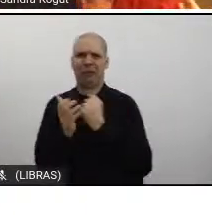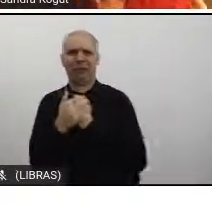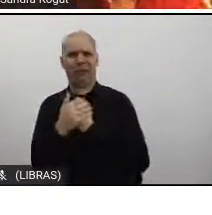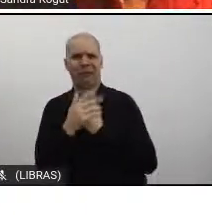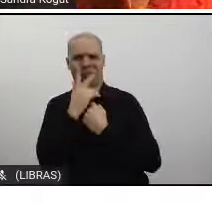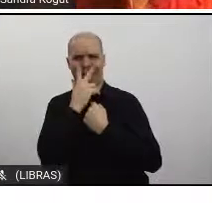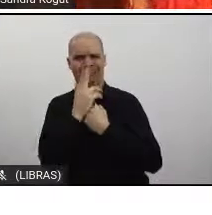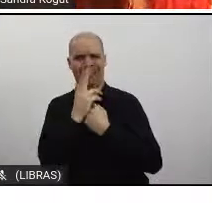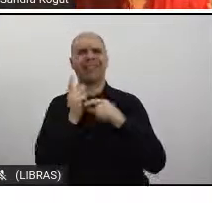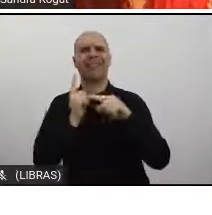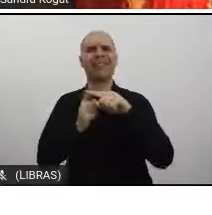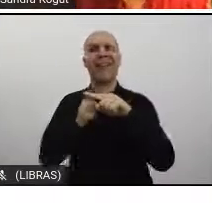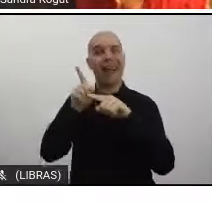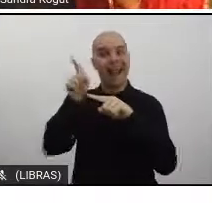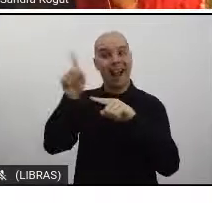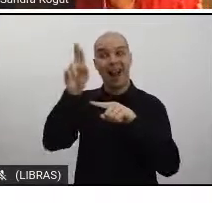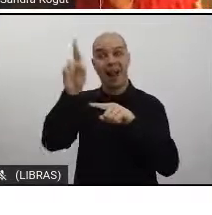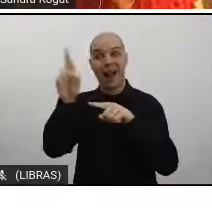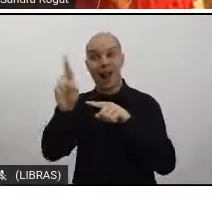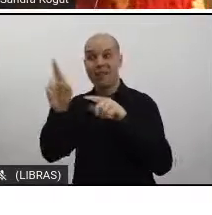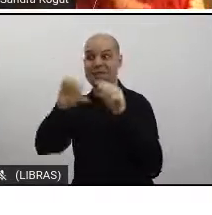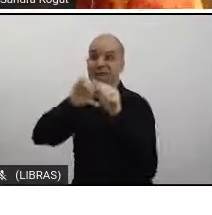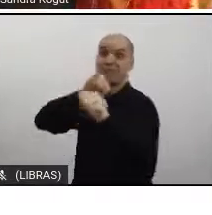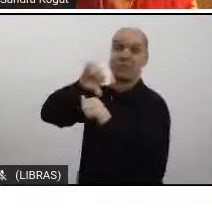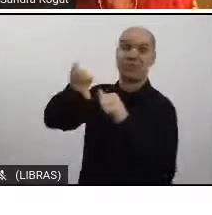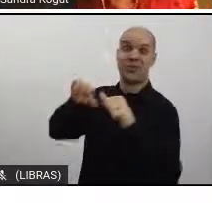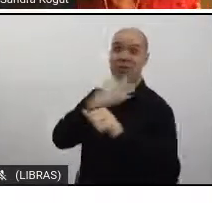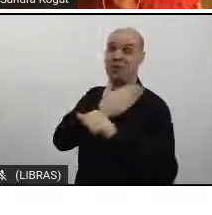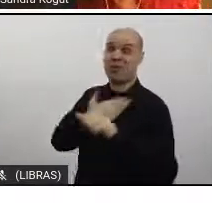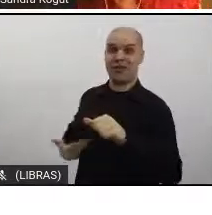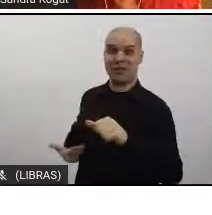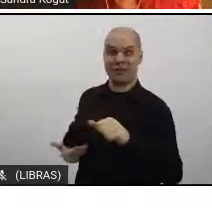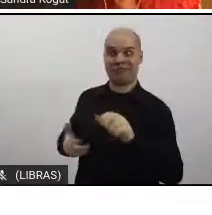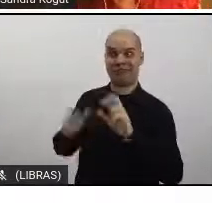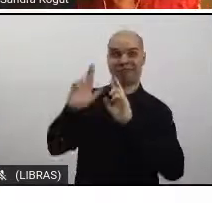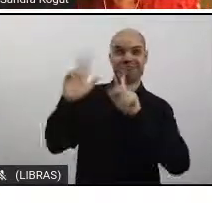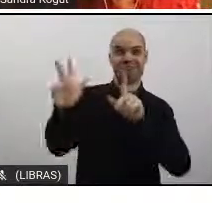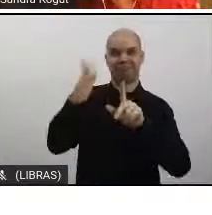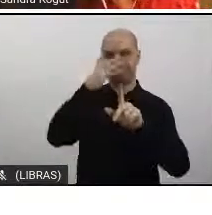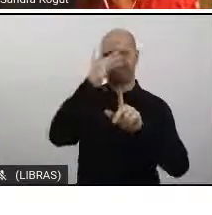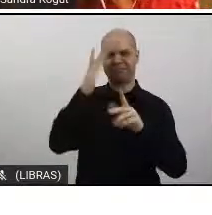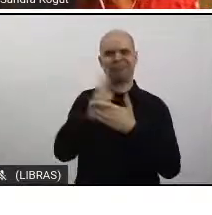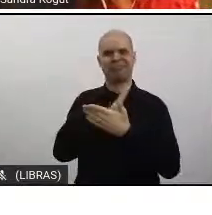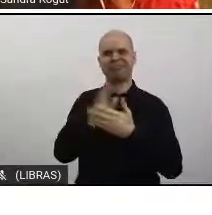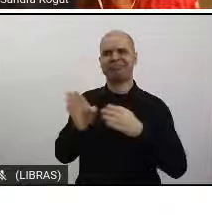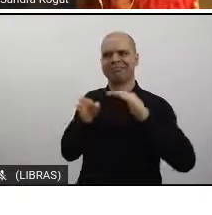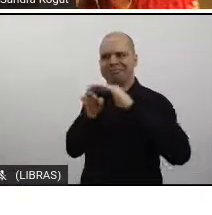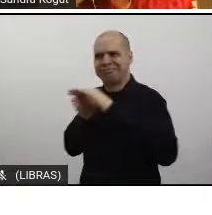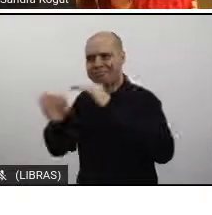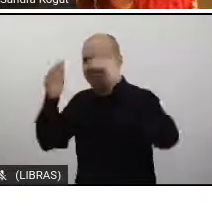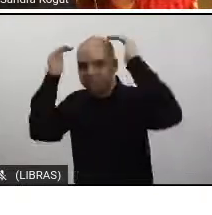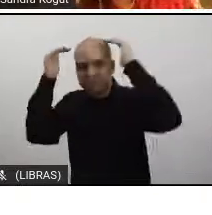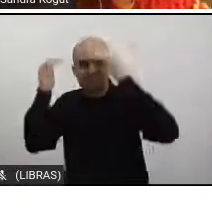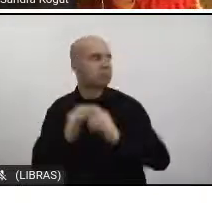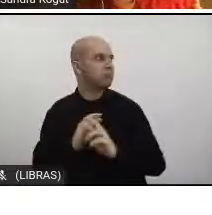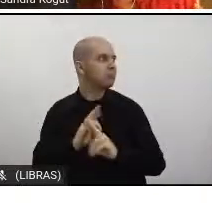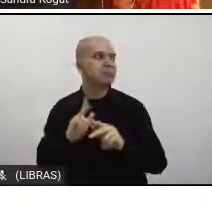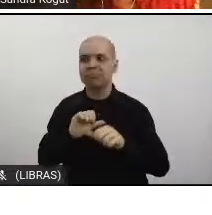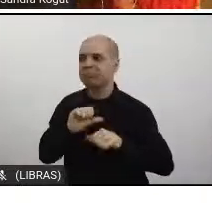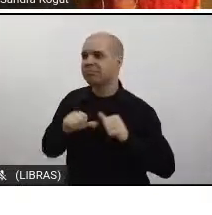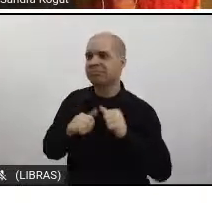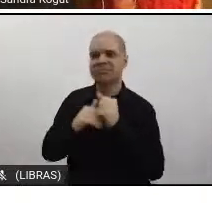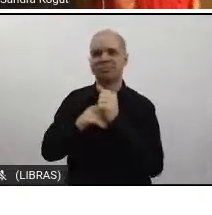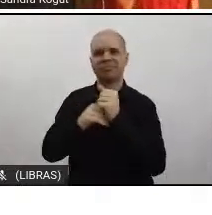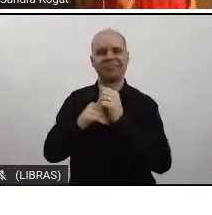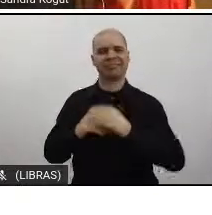muito marcante, né? E aí eu fui para os lugares tão diferentes, né, quanto esses que eu falei, com essa cabine, sempre com a